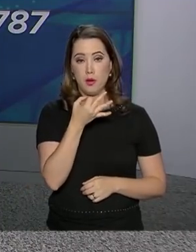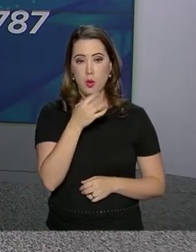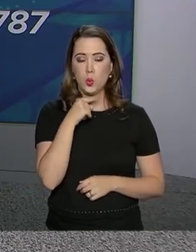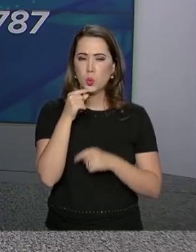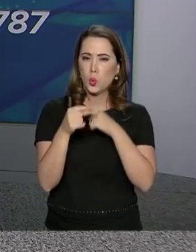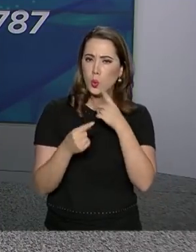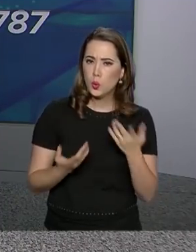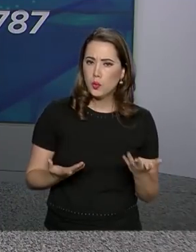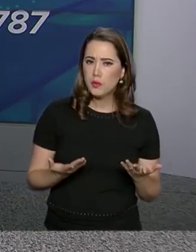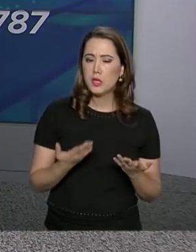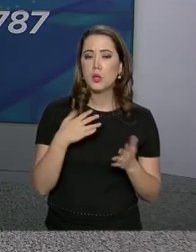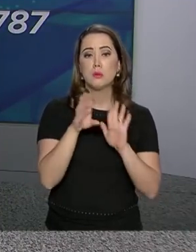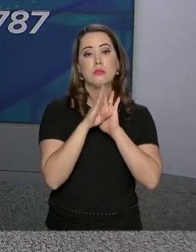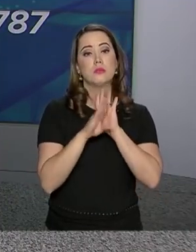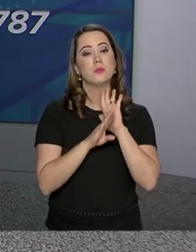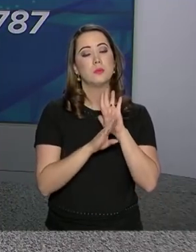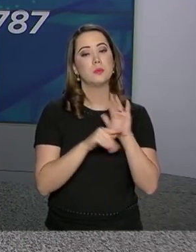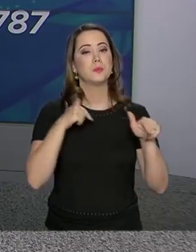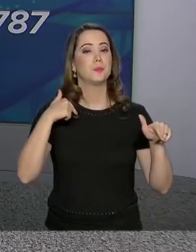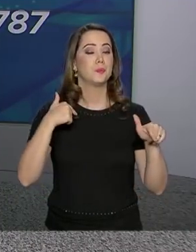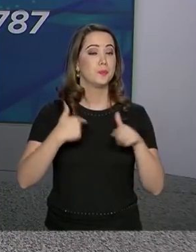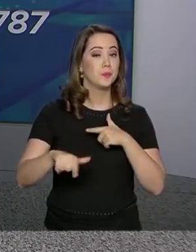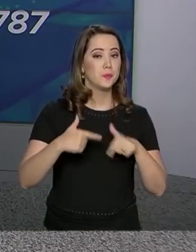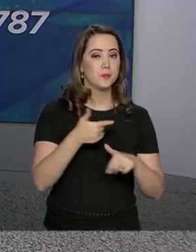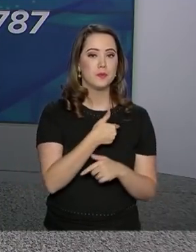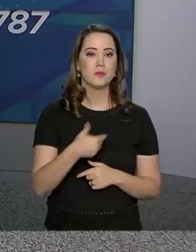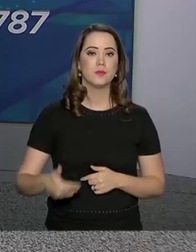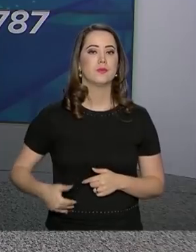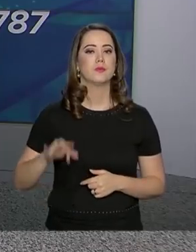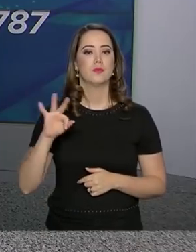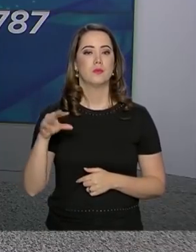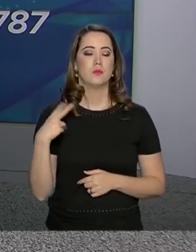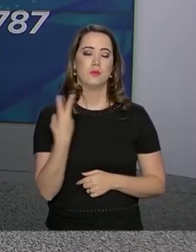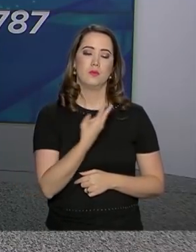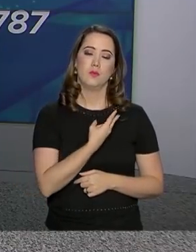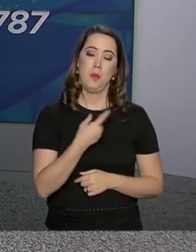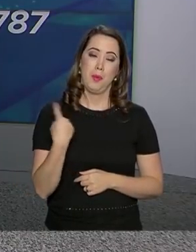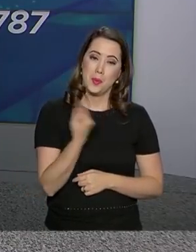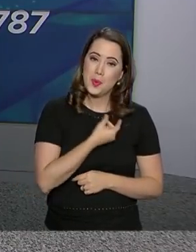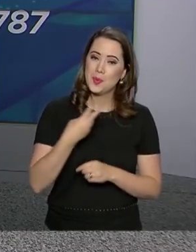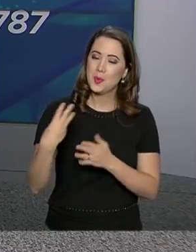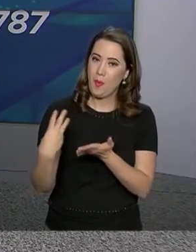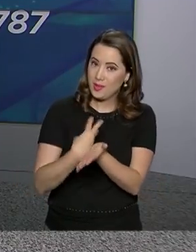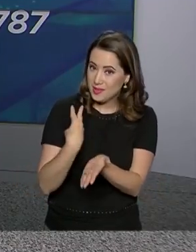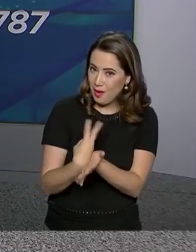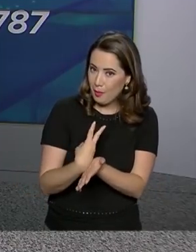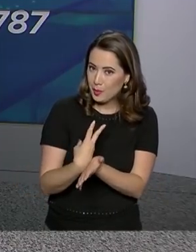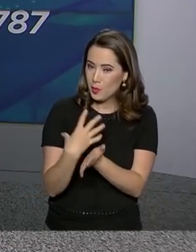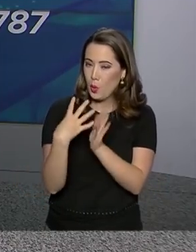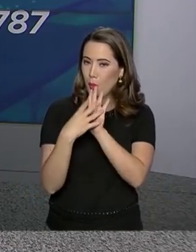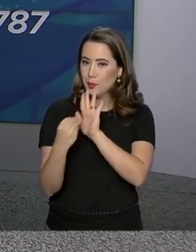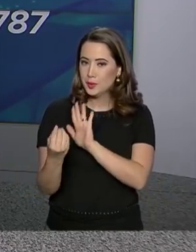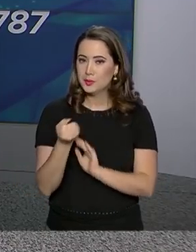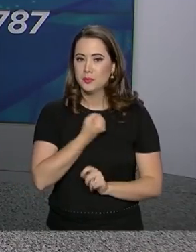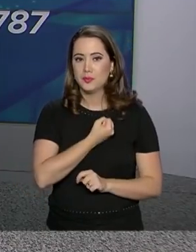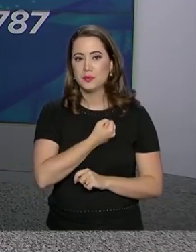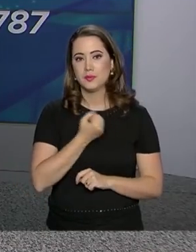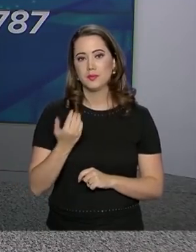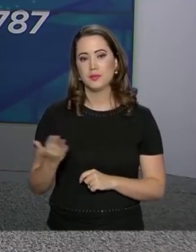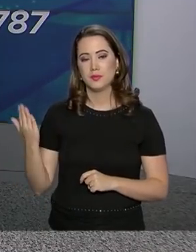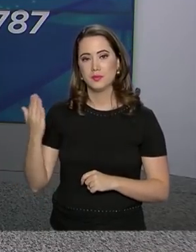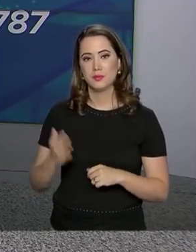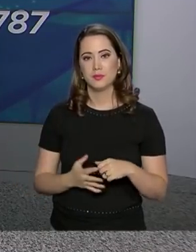sugestões de reportagens e dúvidas sobre programas e ações do governo federal para o nosso WhatsApp. Anote aí, 61 Brasília